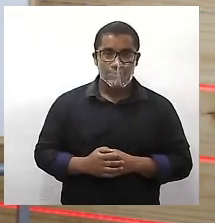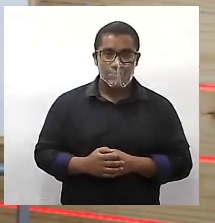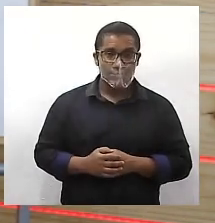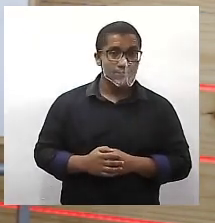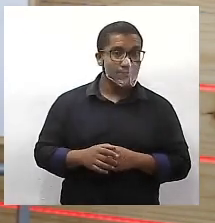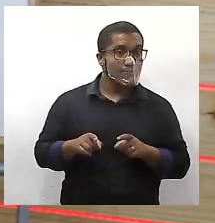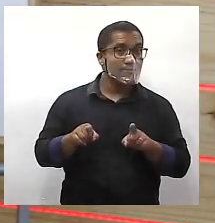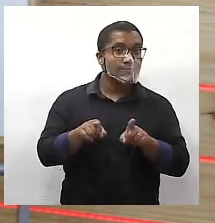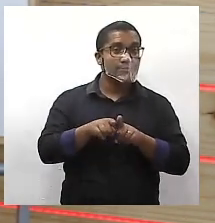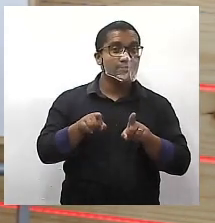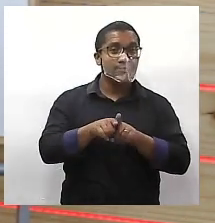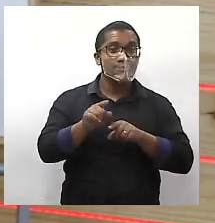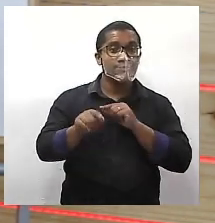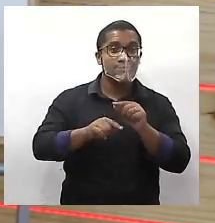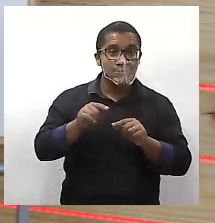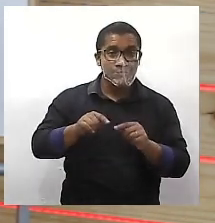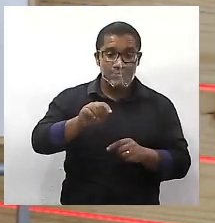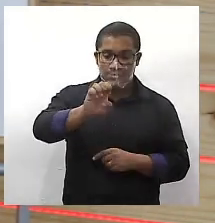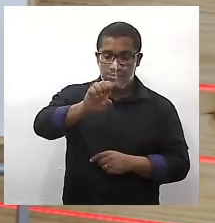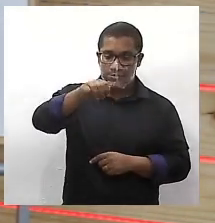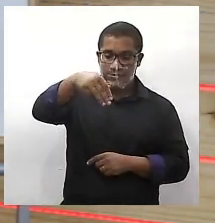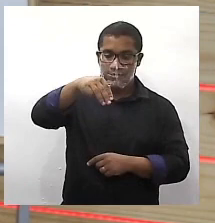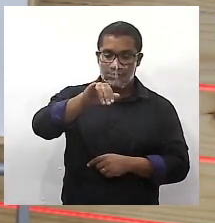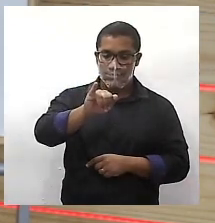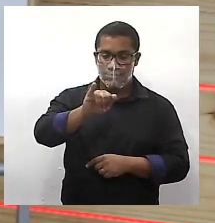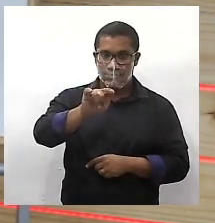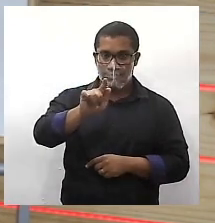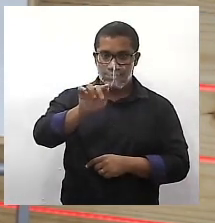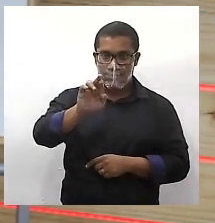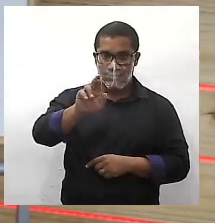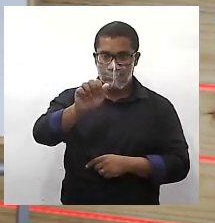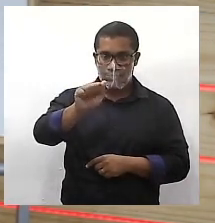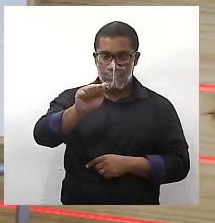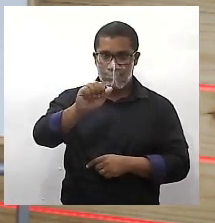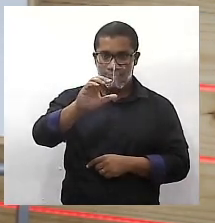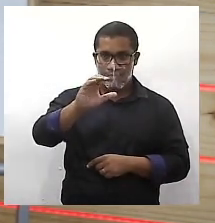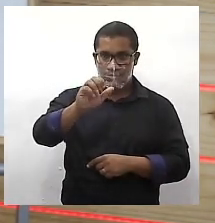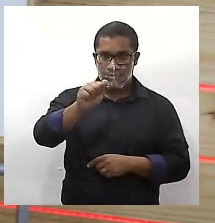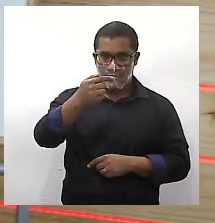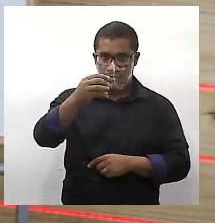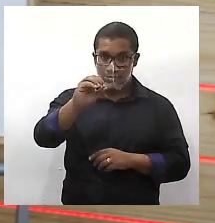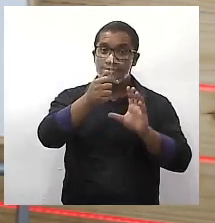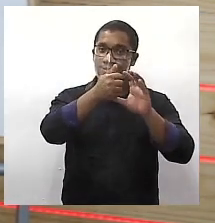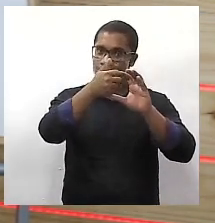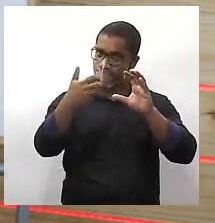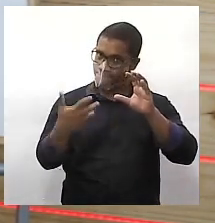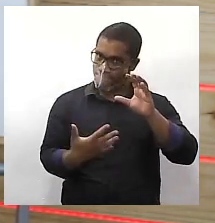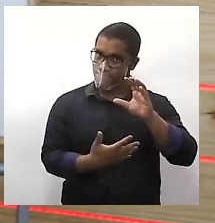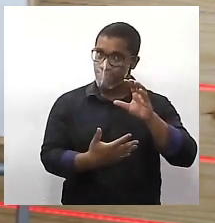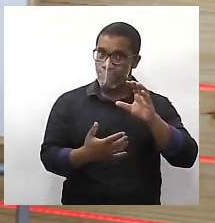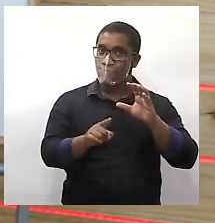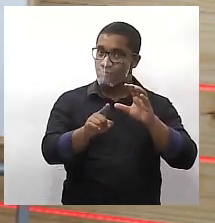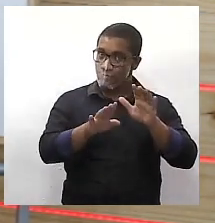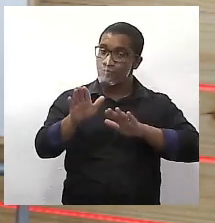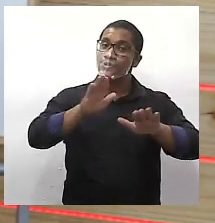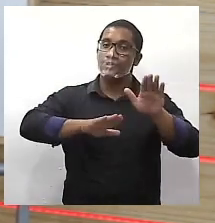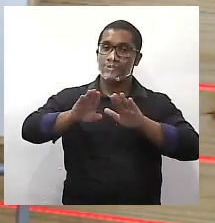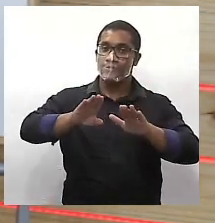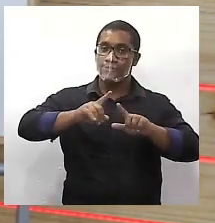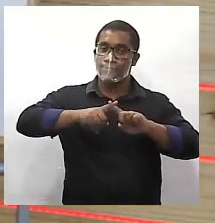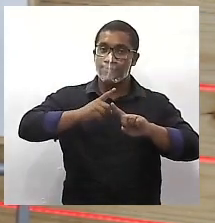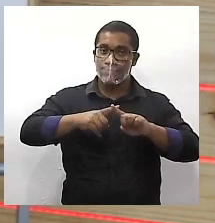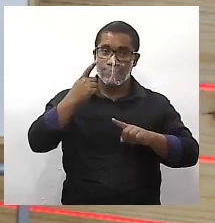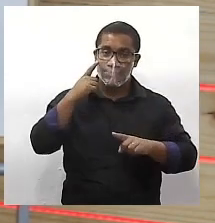e eu trabalho com a emigração. Cuidado com essas características aqui, ó, olha para